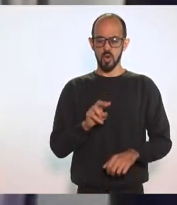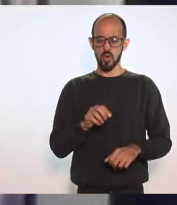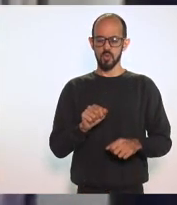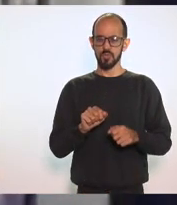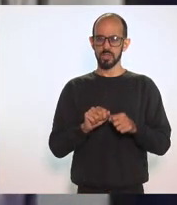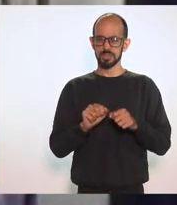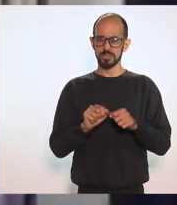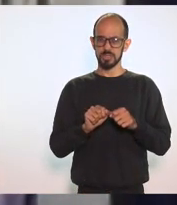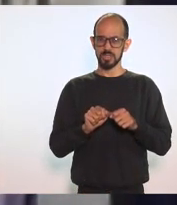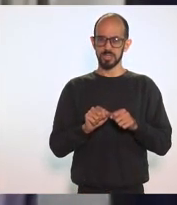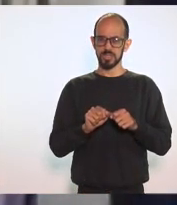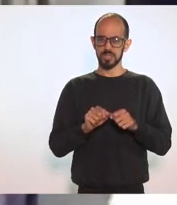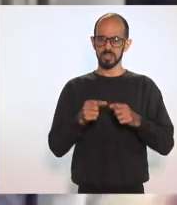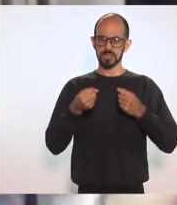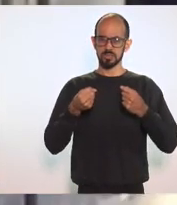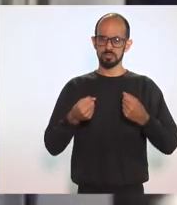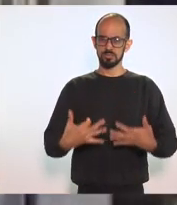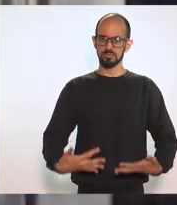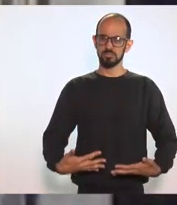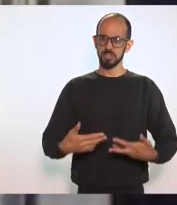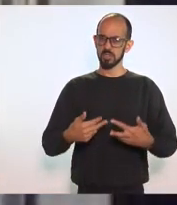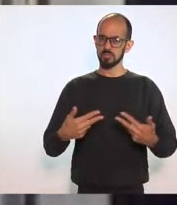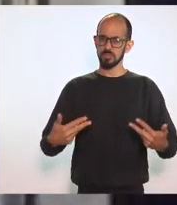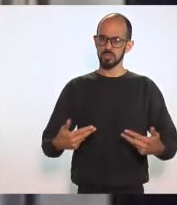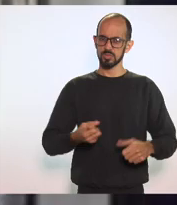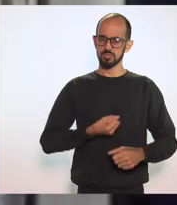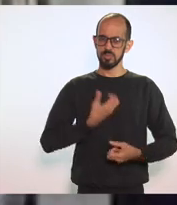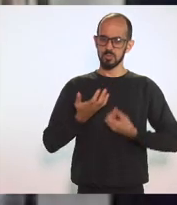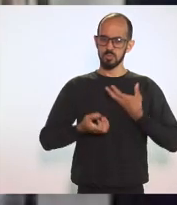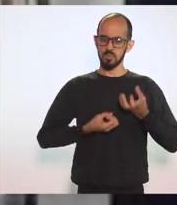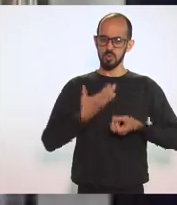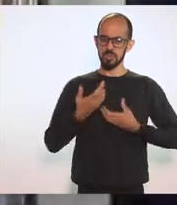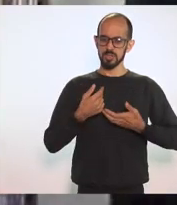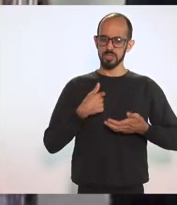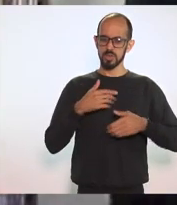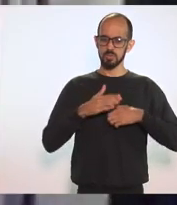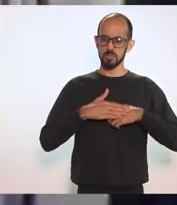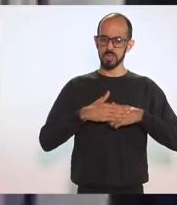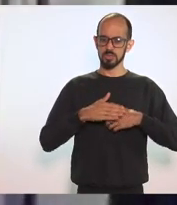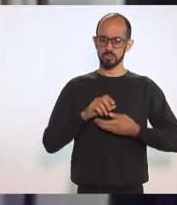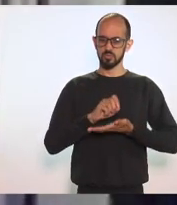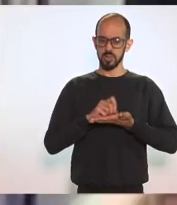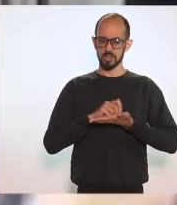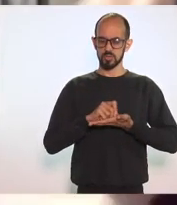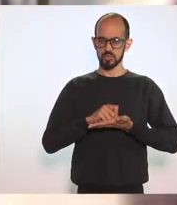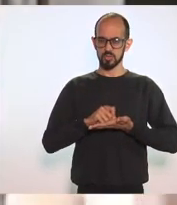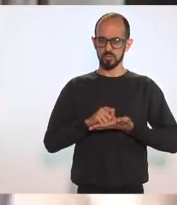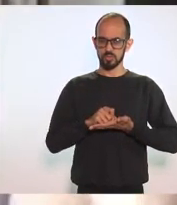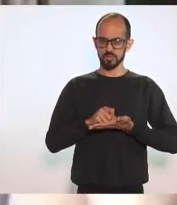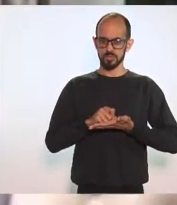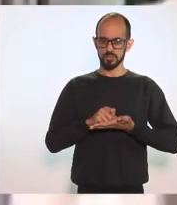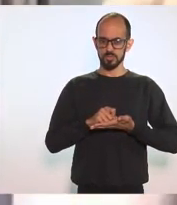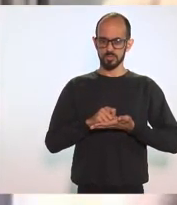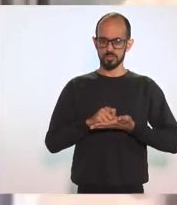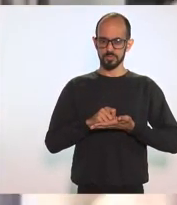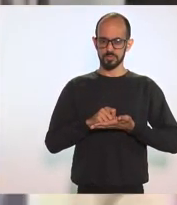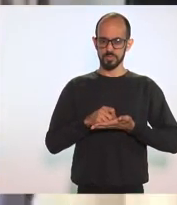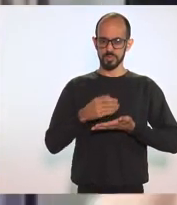exatamente falando uma das poesias que eu faço. o título